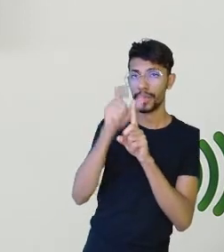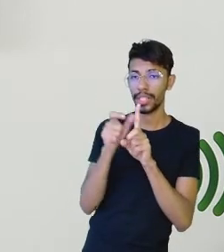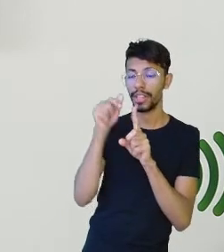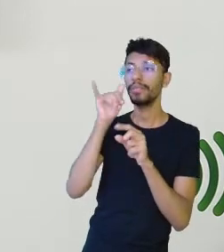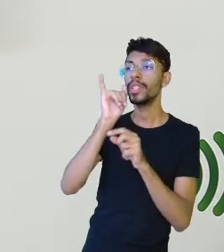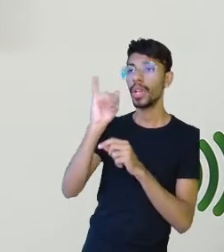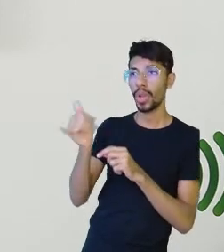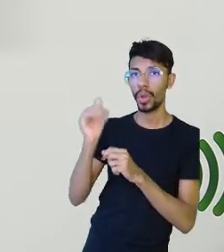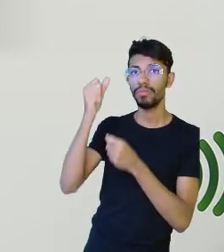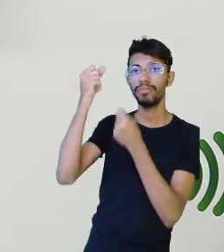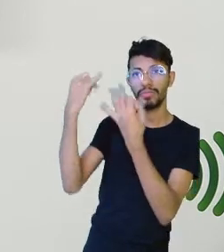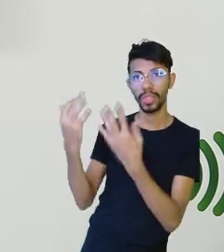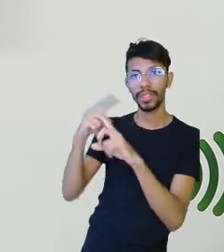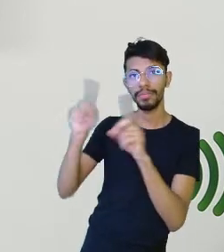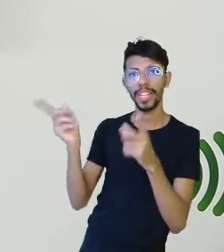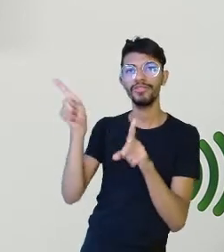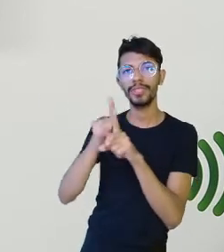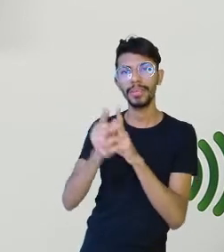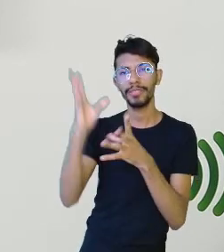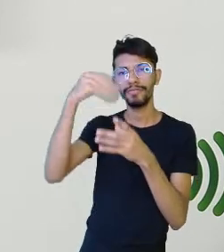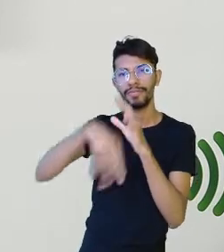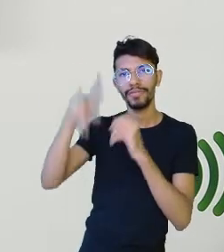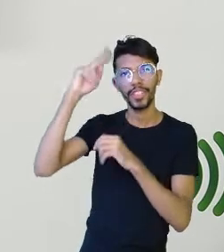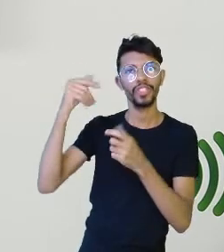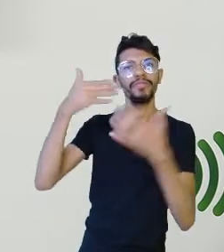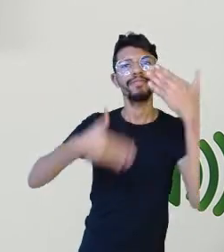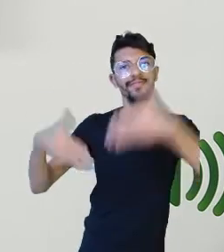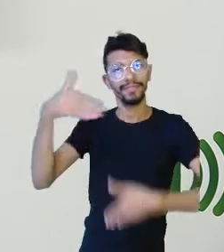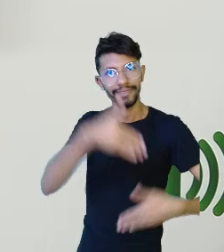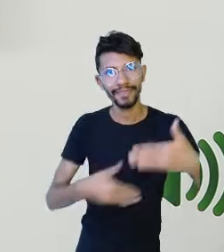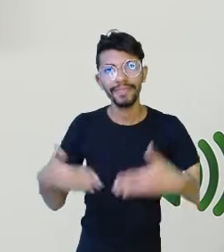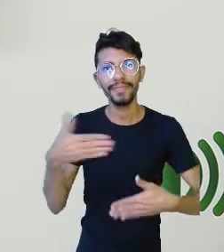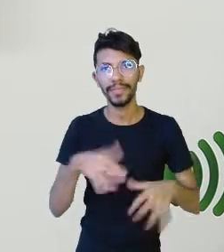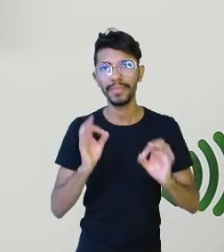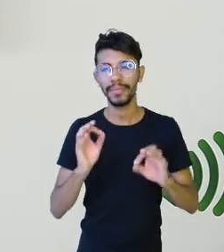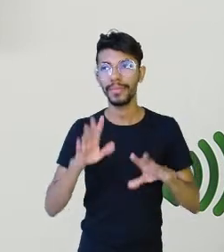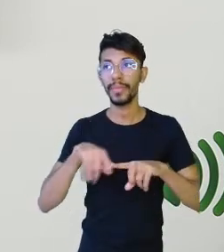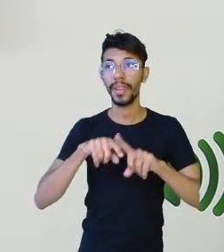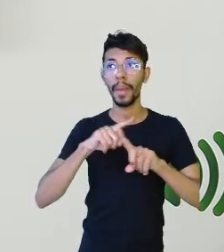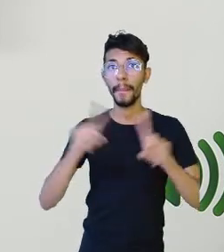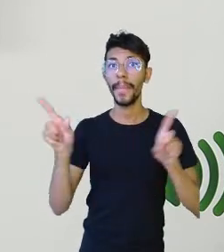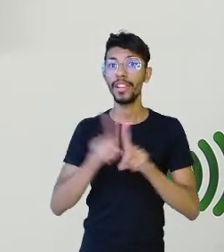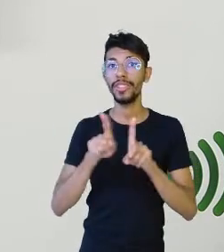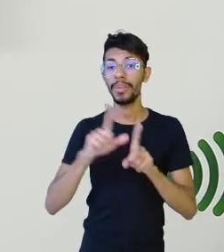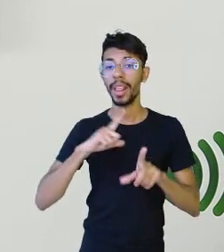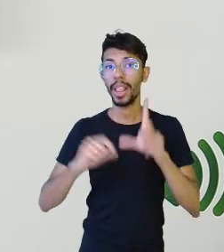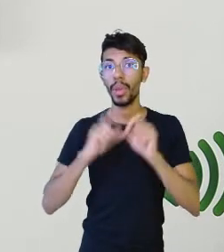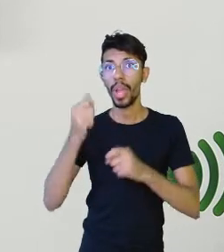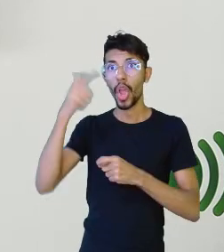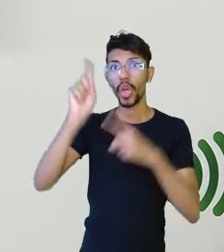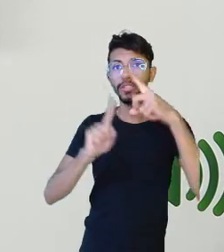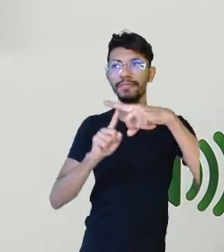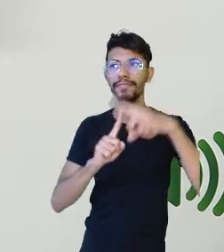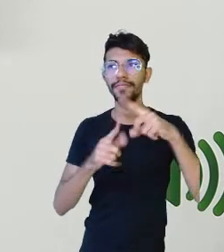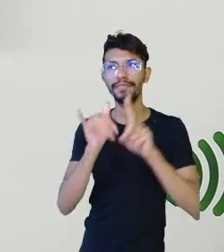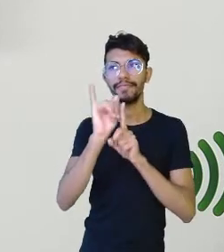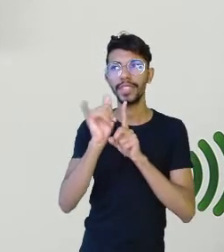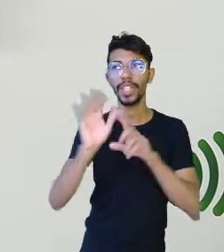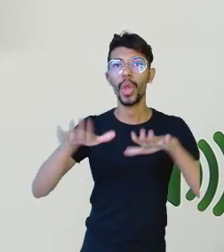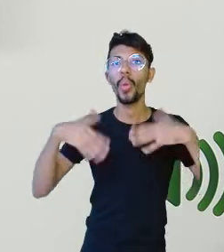dentro da história participando. E nós temos também outro tipo de narrador, que é o